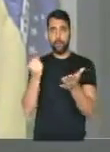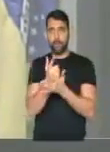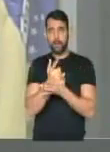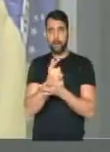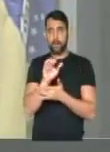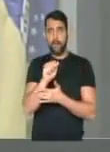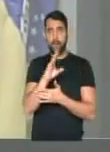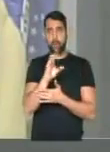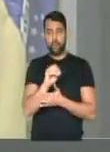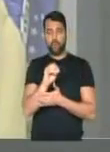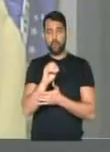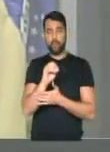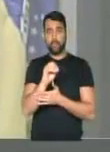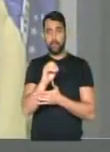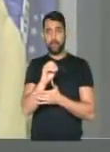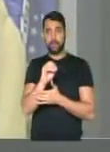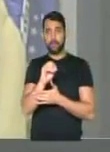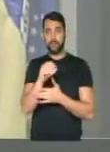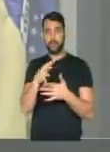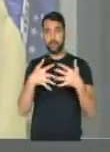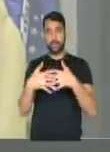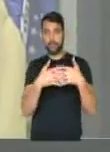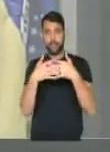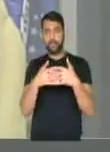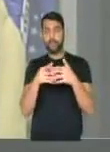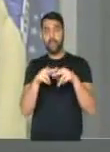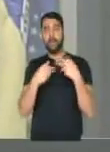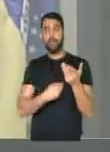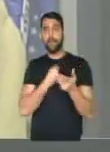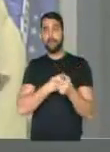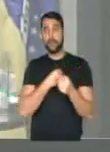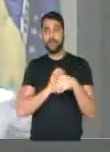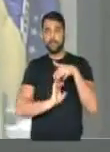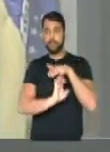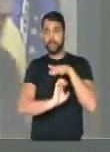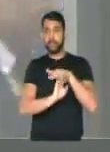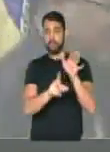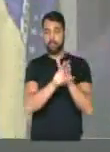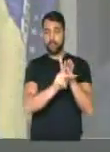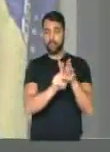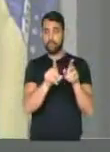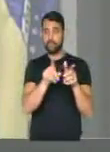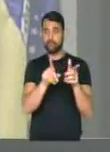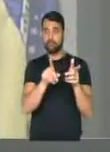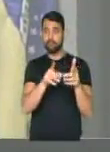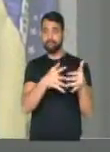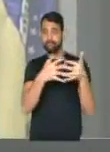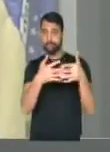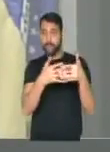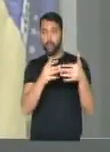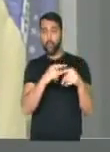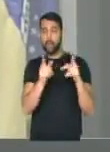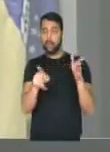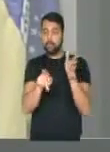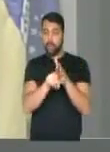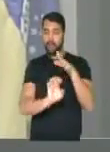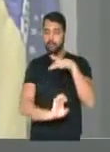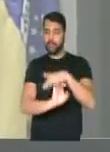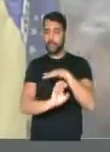este álcool aos Estados Unidos, através de distribuidoras. Quando, na verdade, a